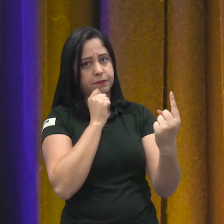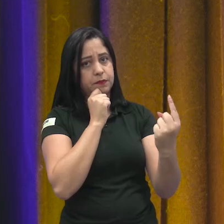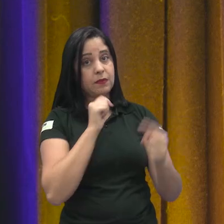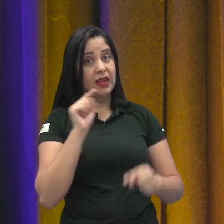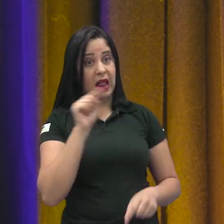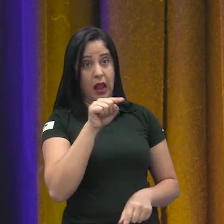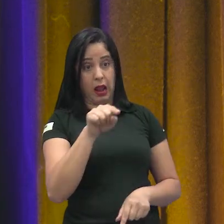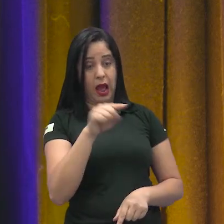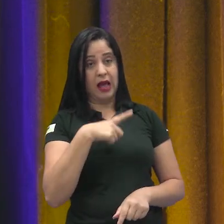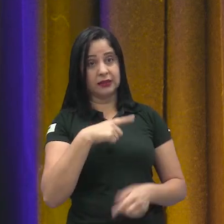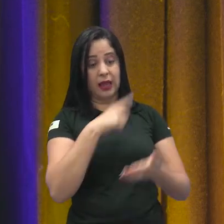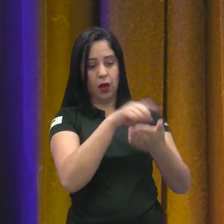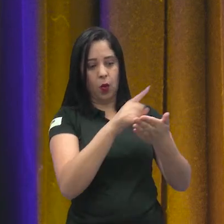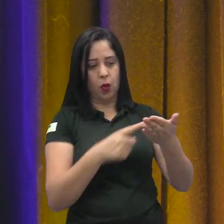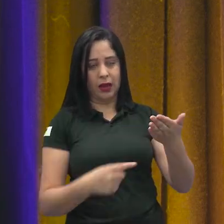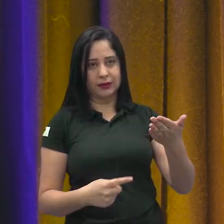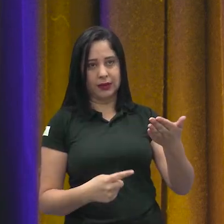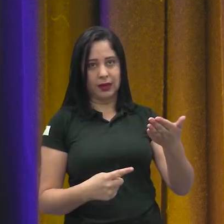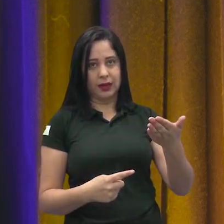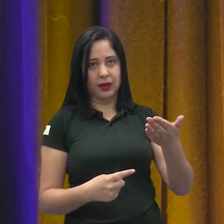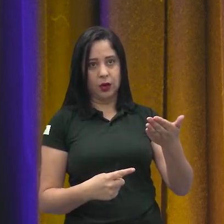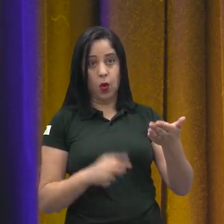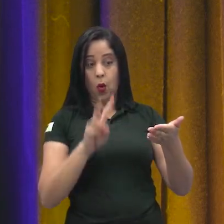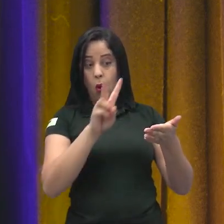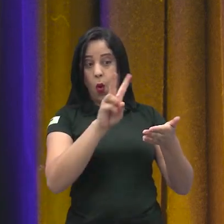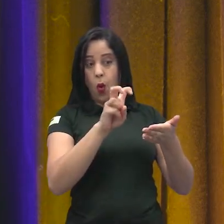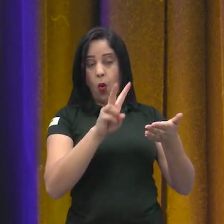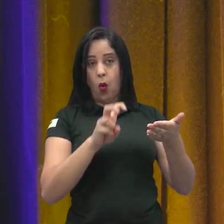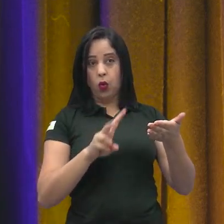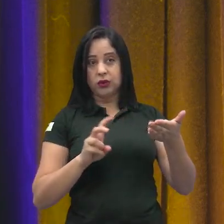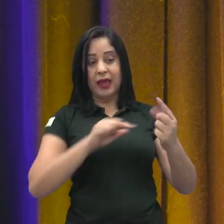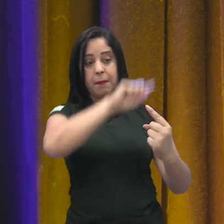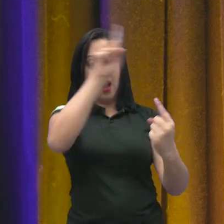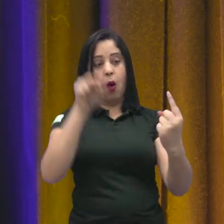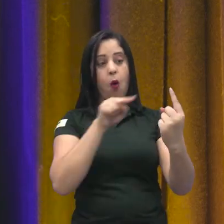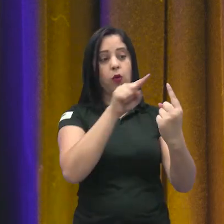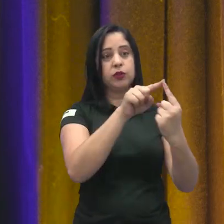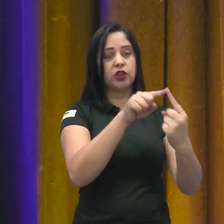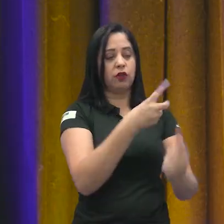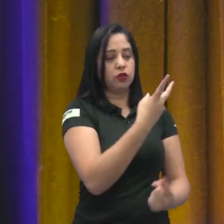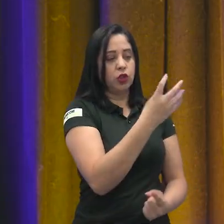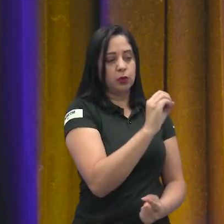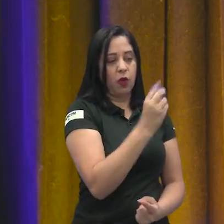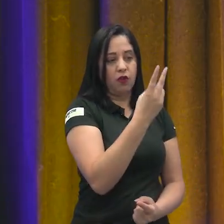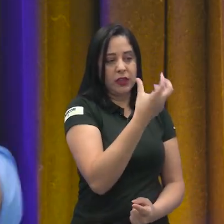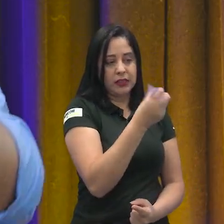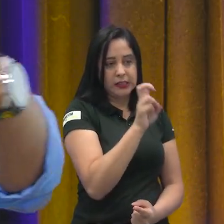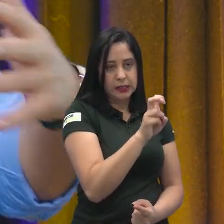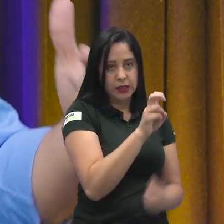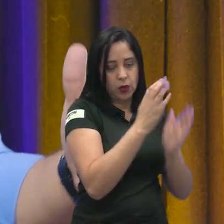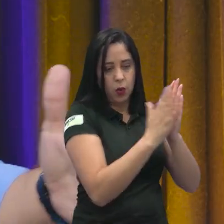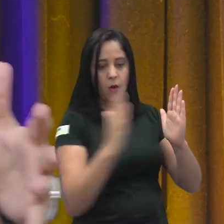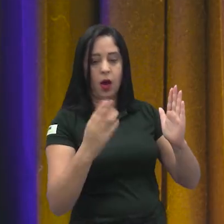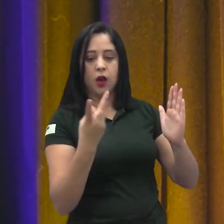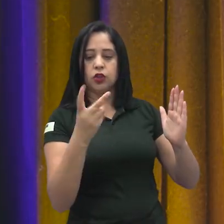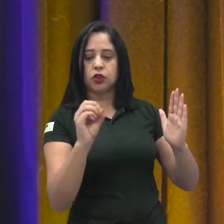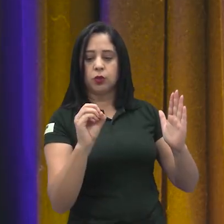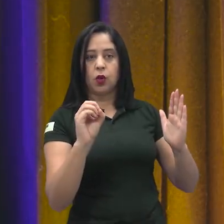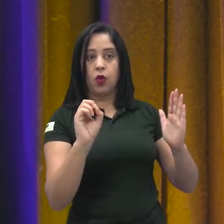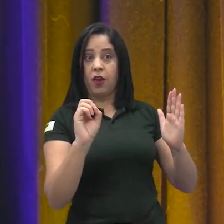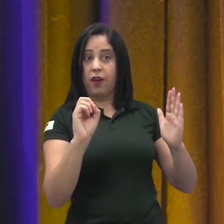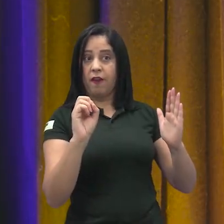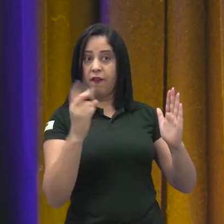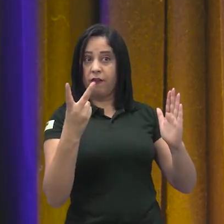é um caderno chamado Diretrizes da Gestão 2025 a 2028. Estar muito claro que na nossa própria vida